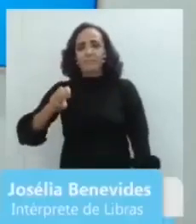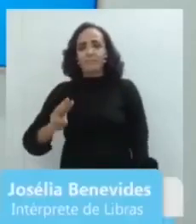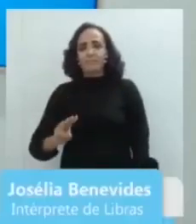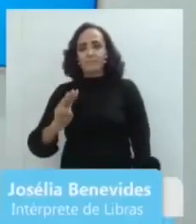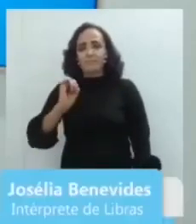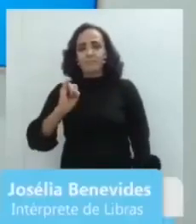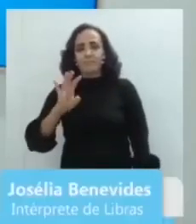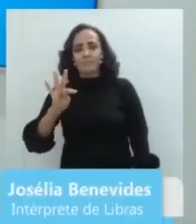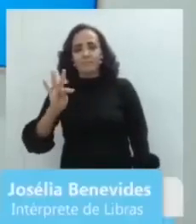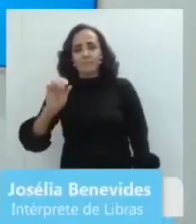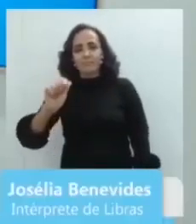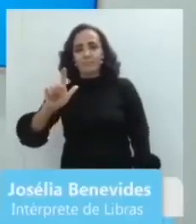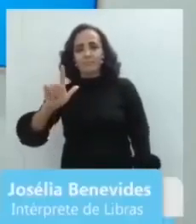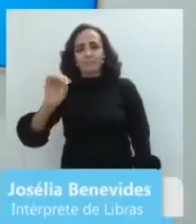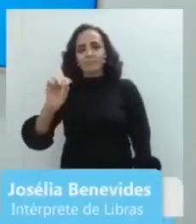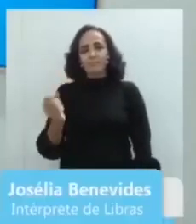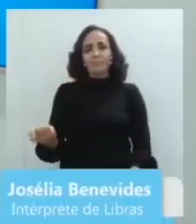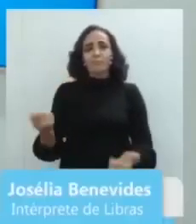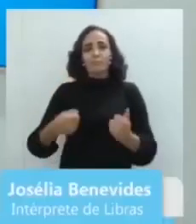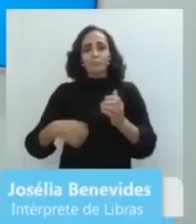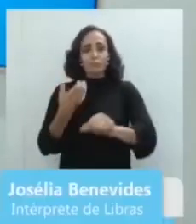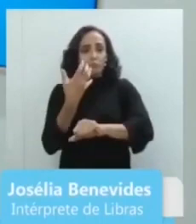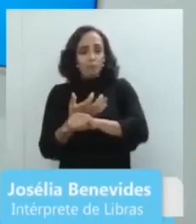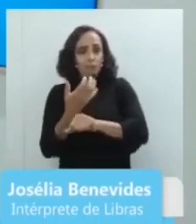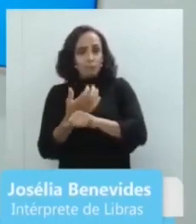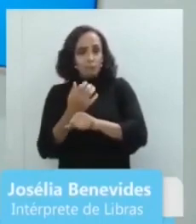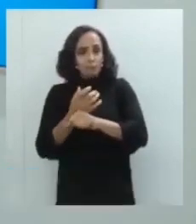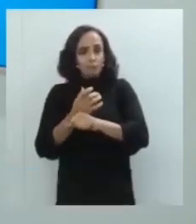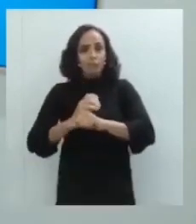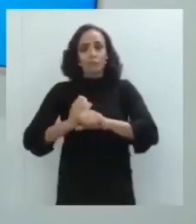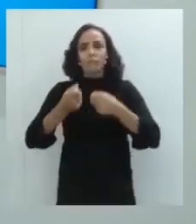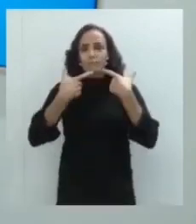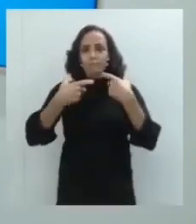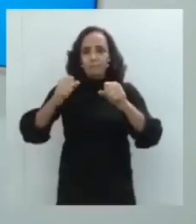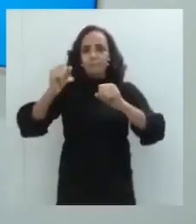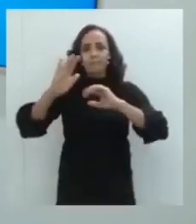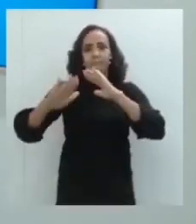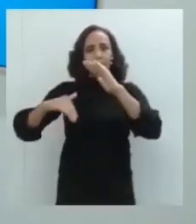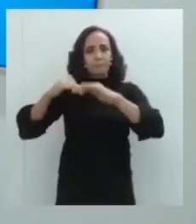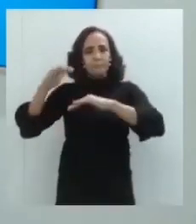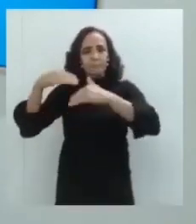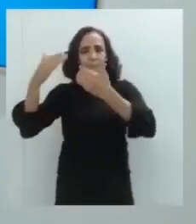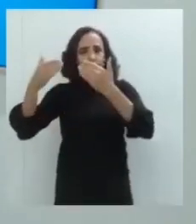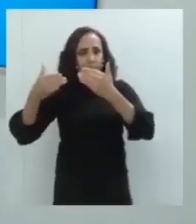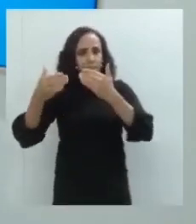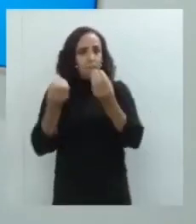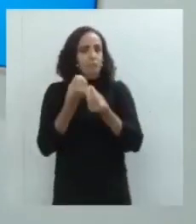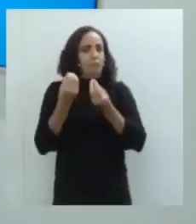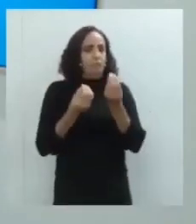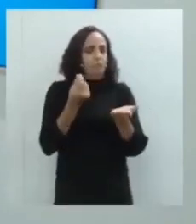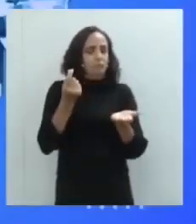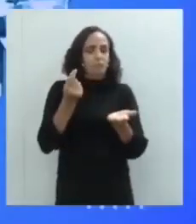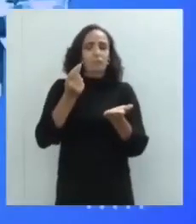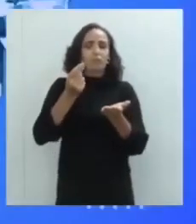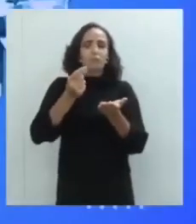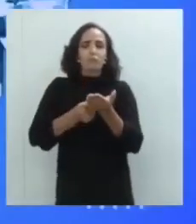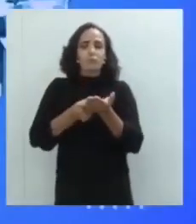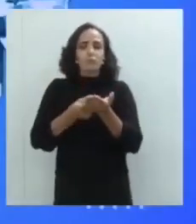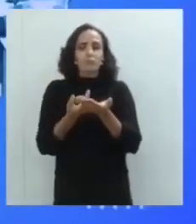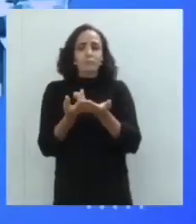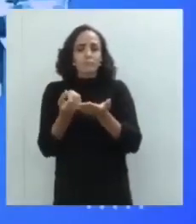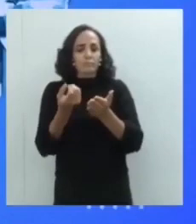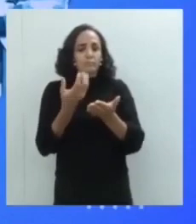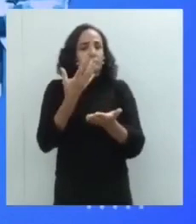Diego, da disciplina de Linguagem de Programação para o Web. Hoje a gente vai estudar como desenvolver uma aplicação de